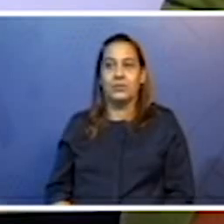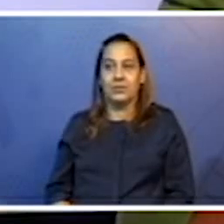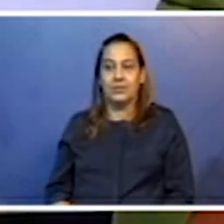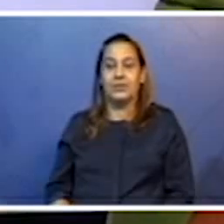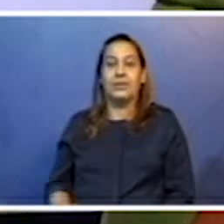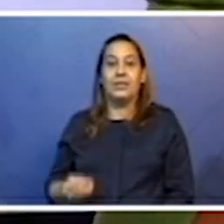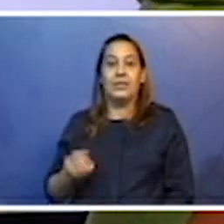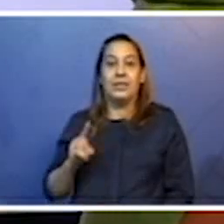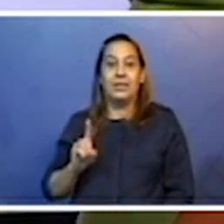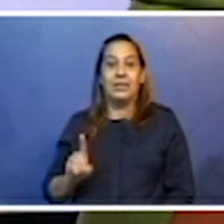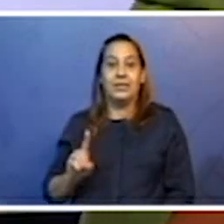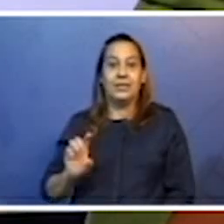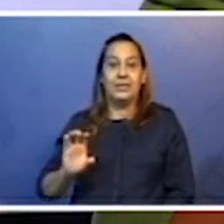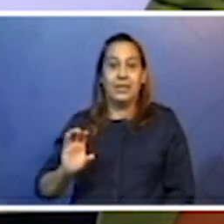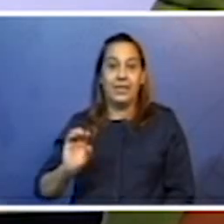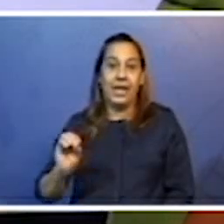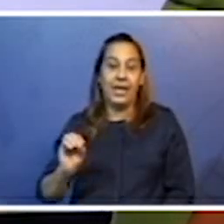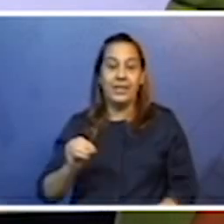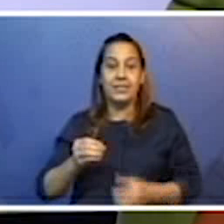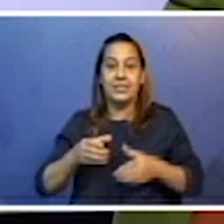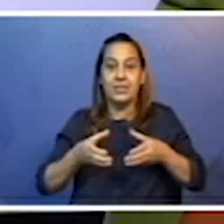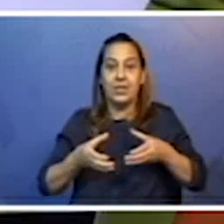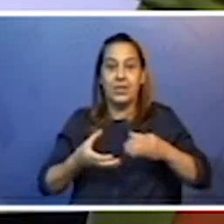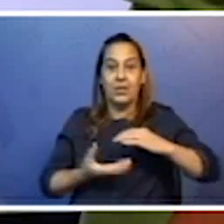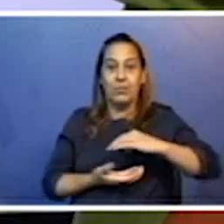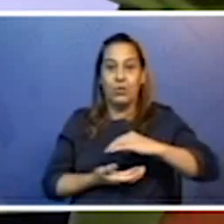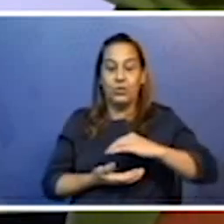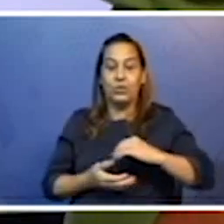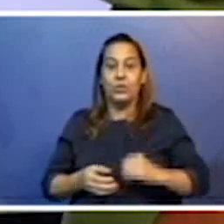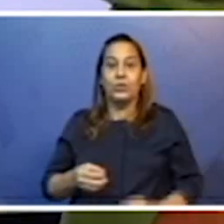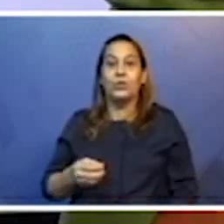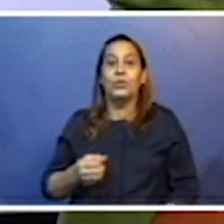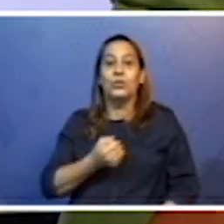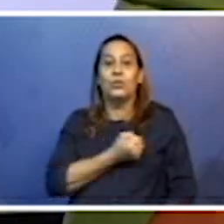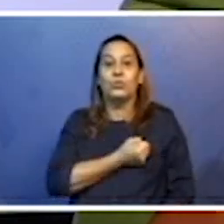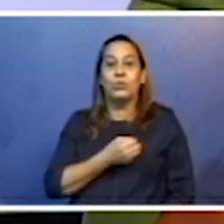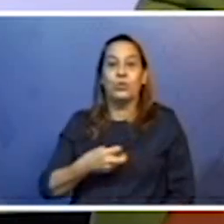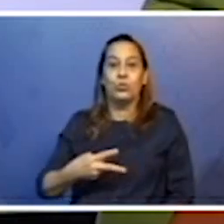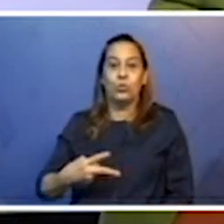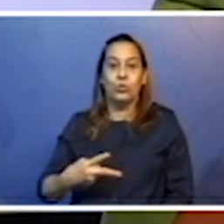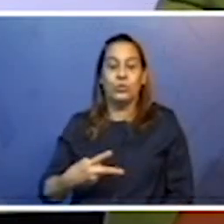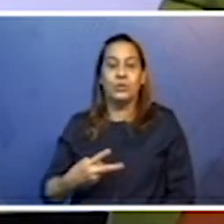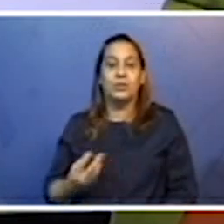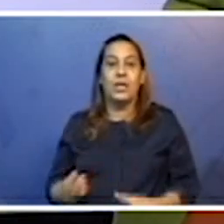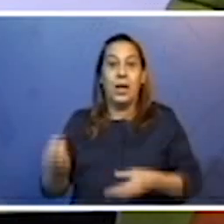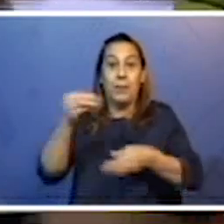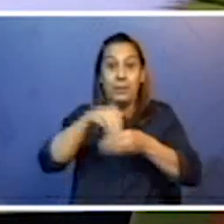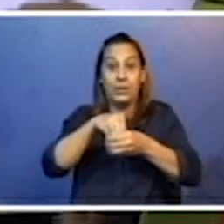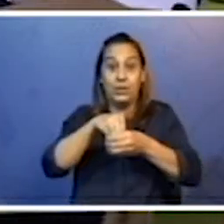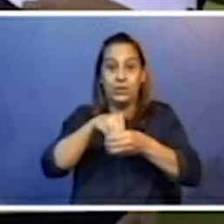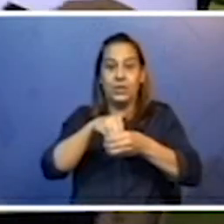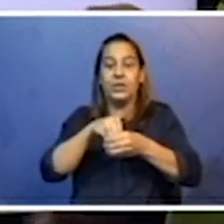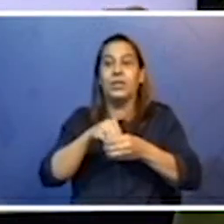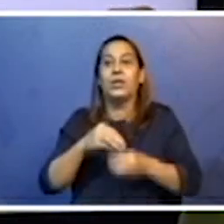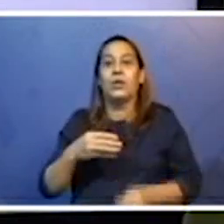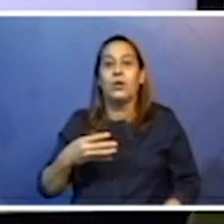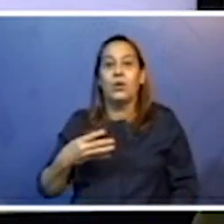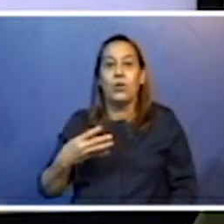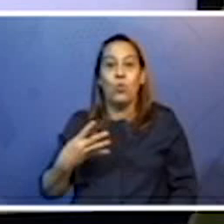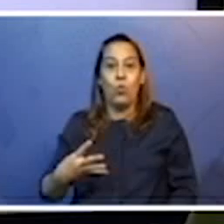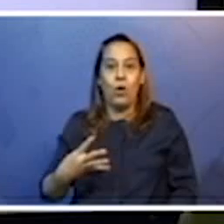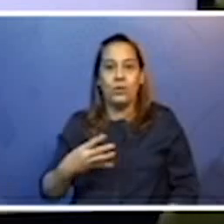9, 10. Eu preciso de 10 potinhos, 2, para encher um pote